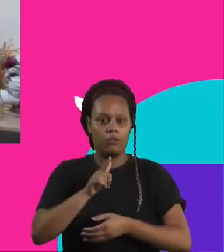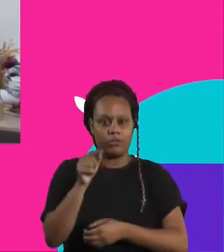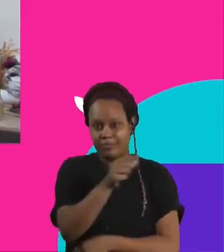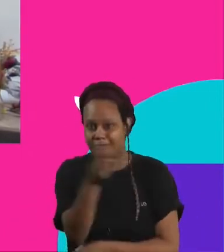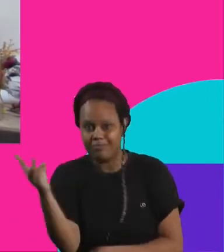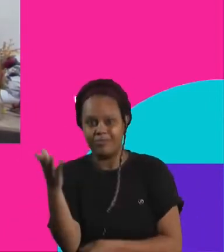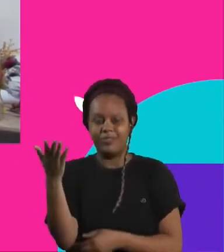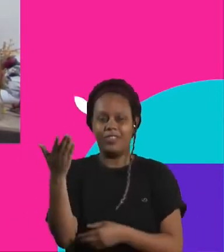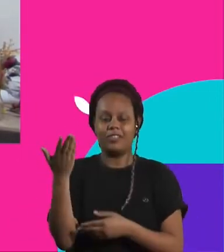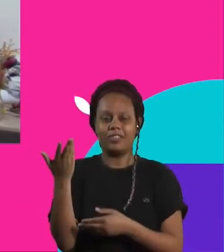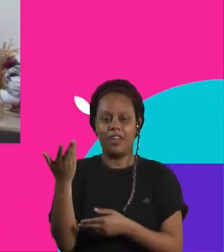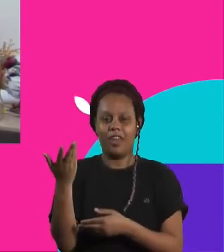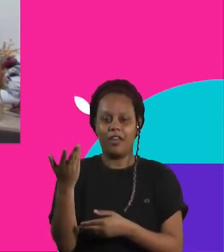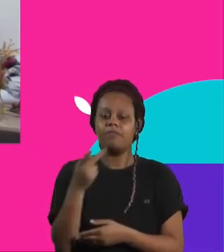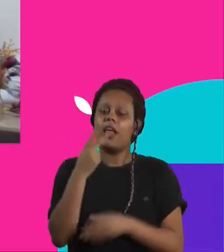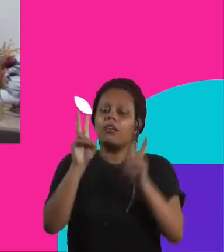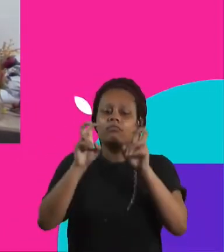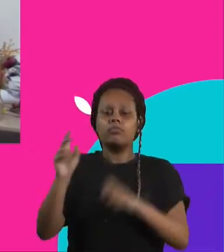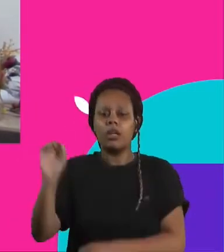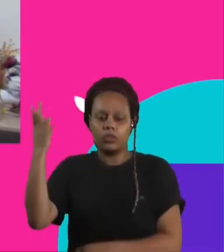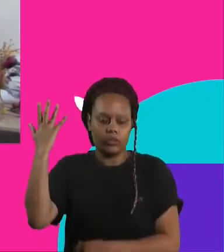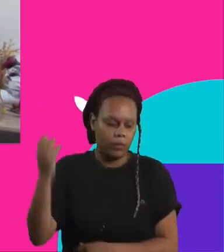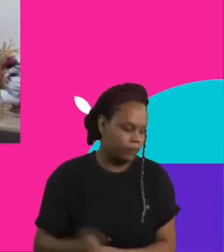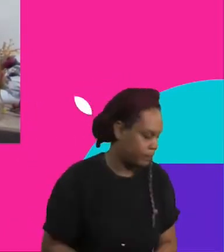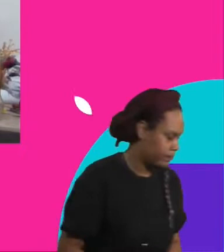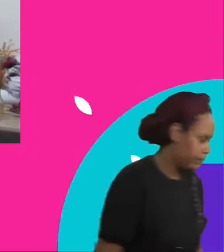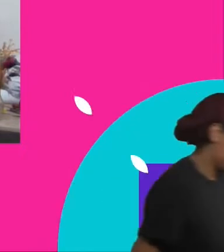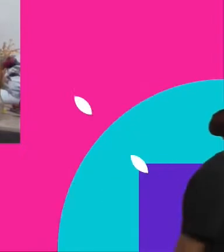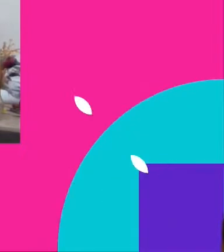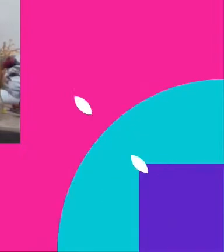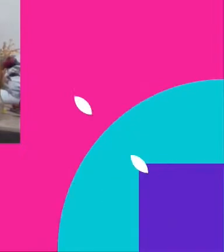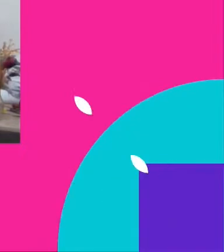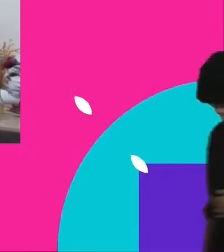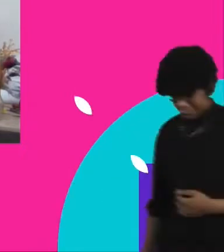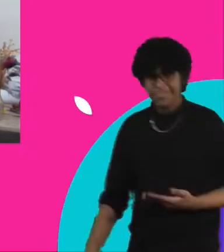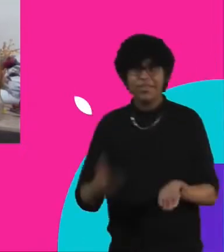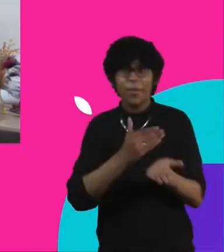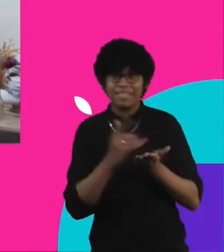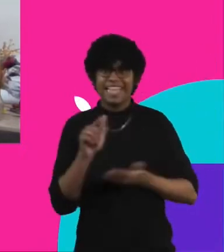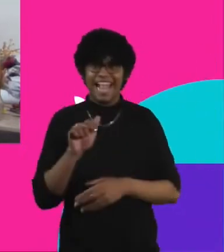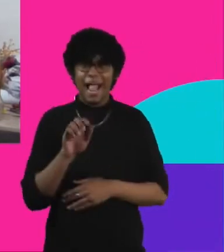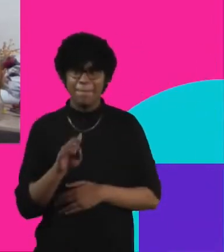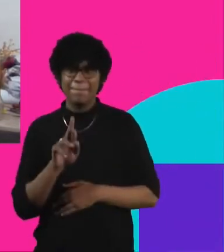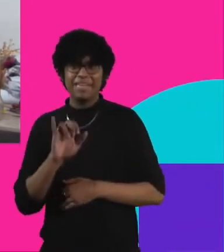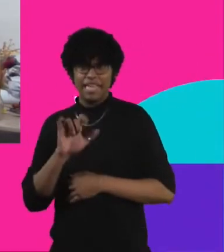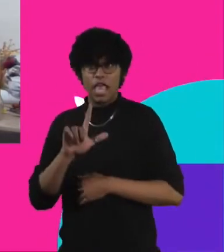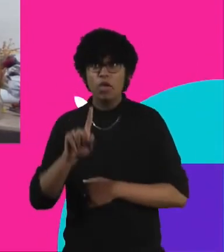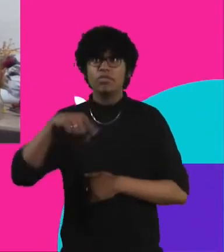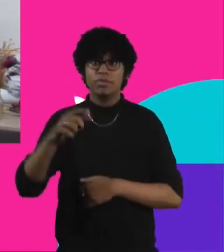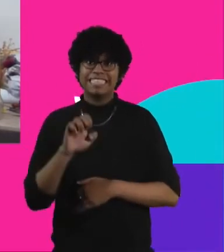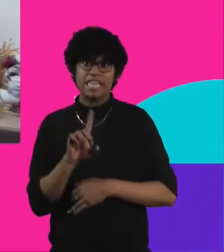convidados que estão aqui sobre essa solução. Então, o Gabriel começa apresentando primeiro o Instituto Sabin, depois seguimos com o Edu